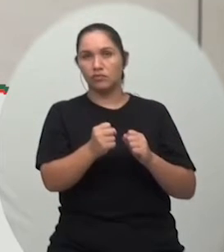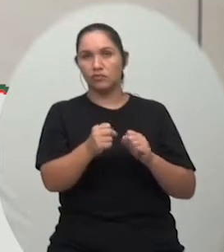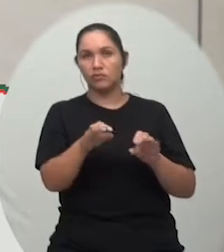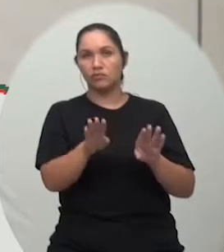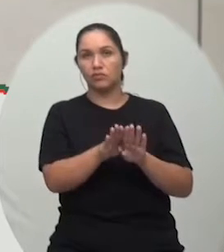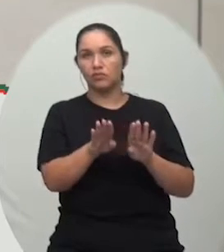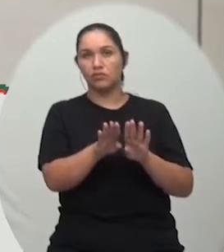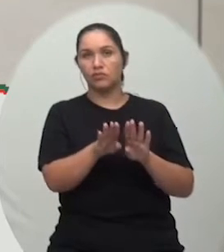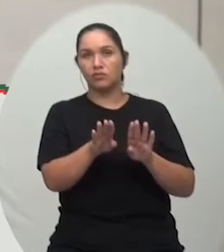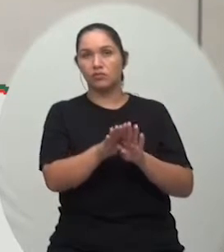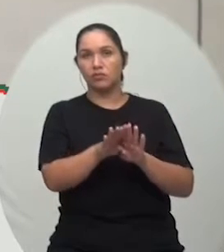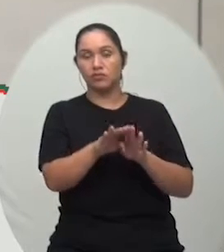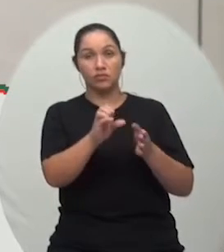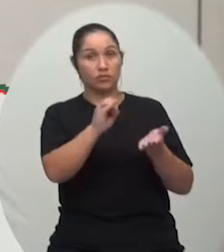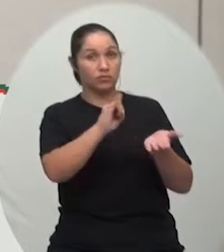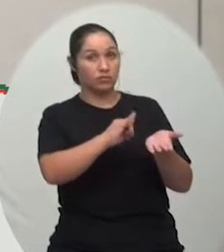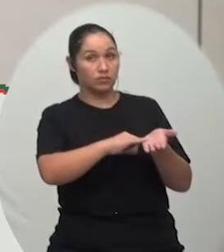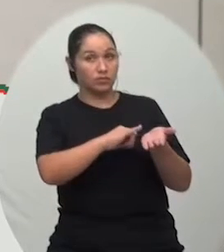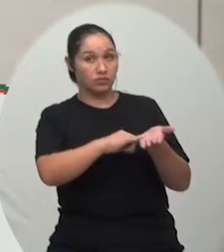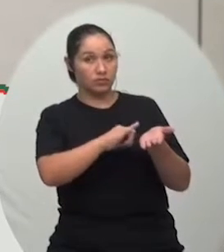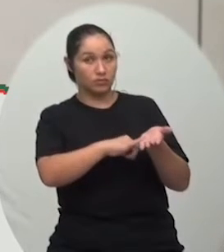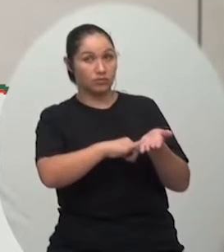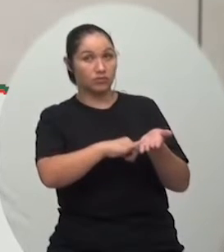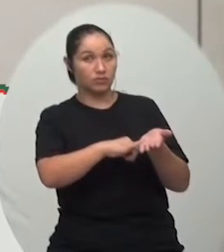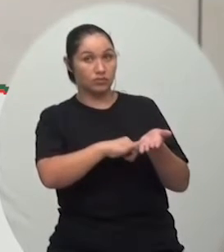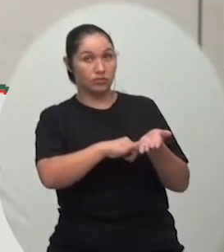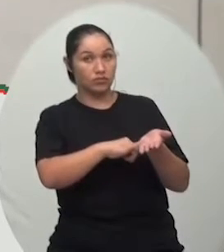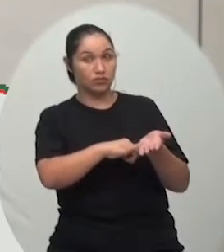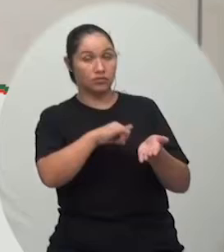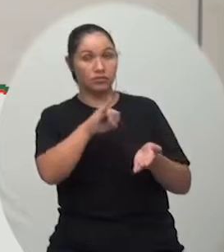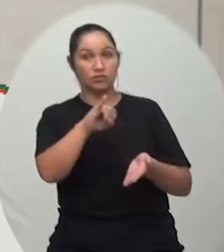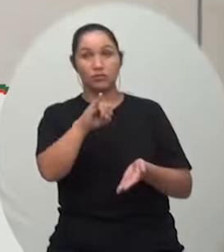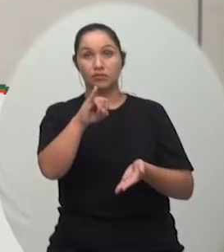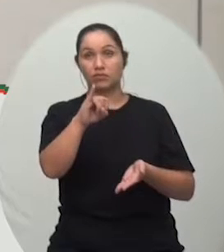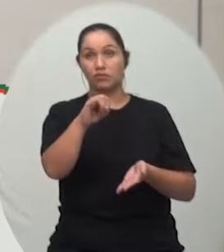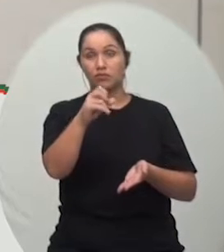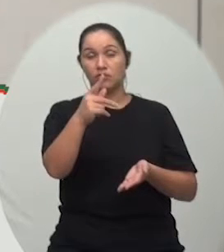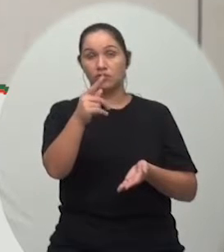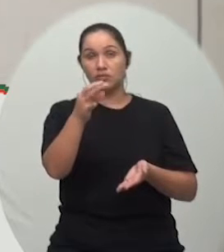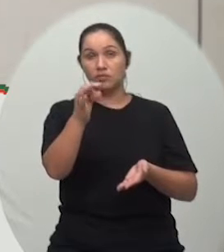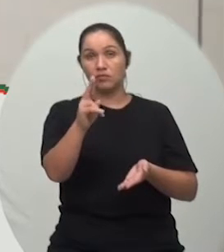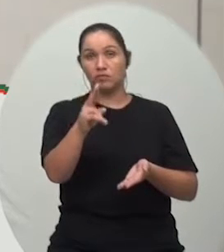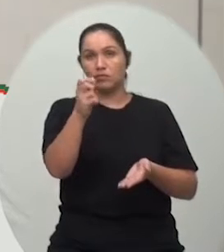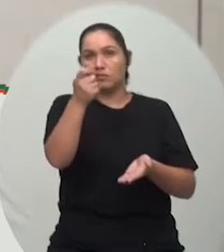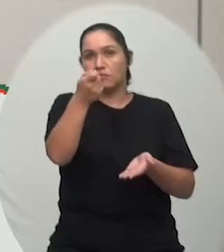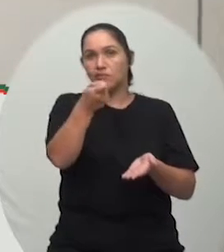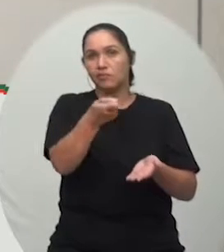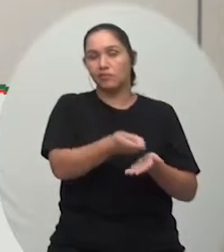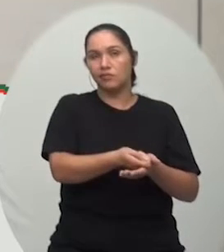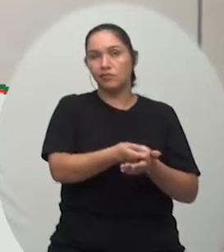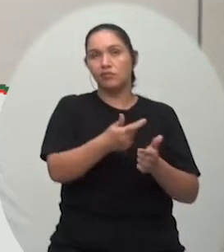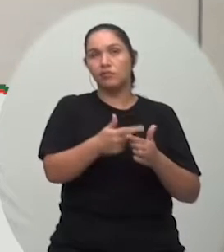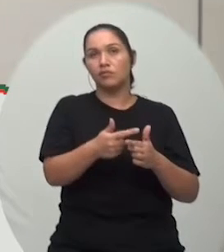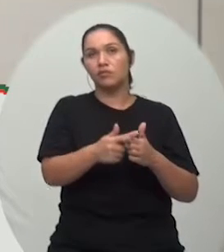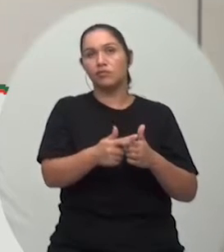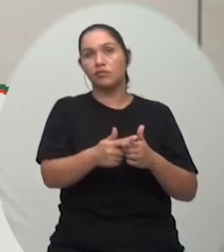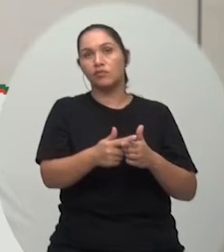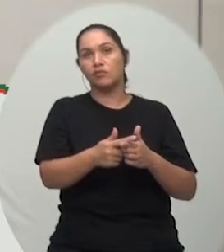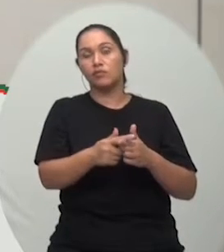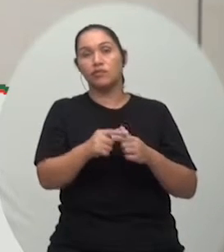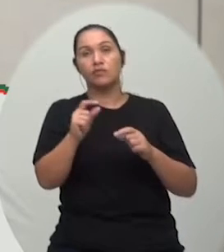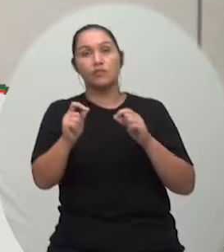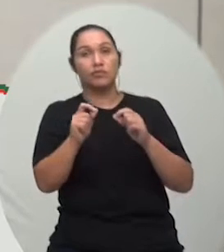IPTU, haja vista que, para concessão, é considerado exatamente um dos critérios, é exatamente